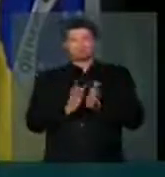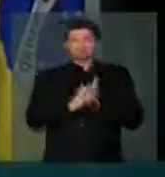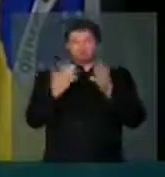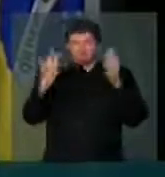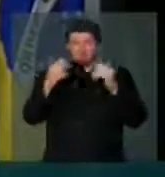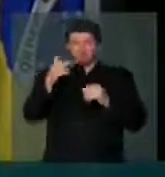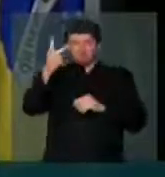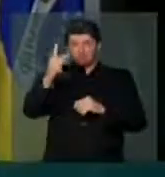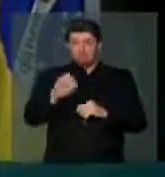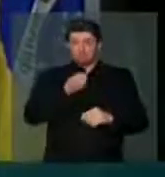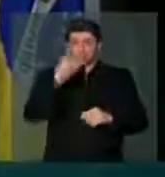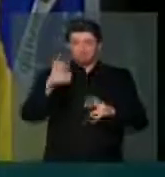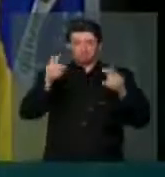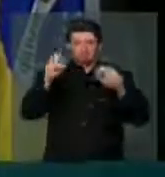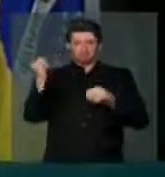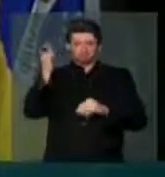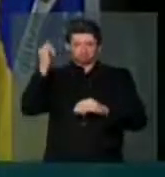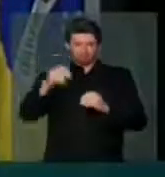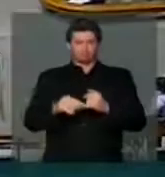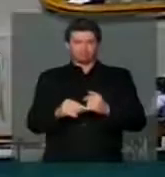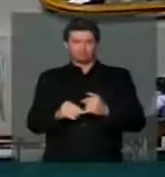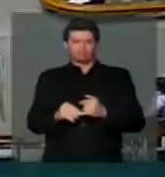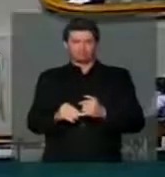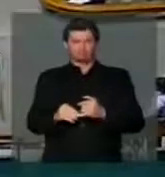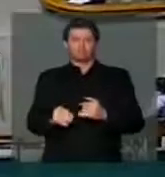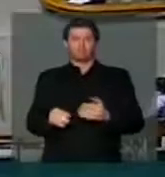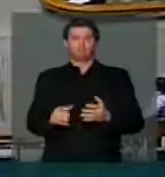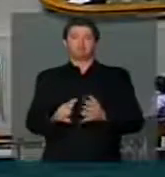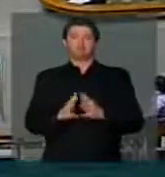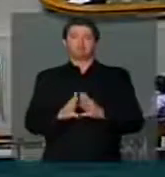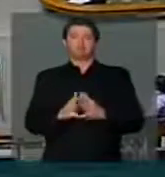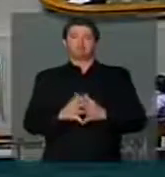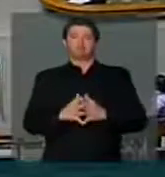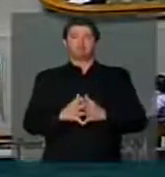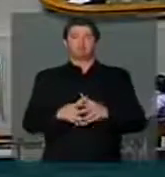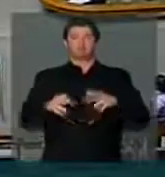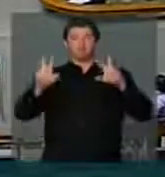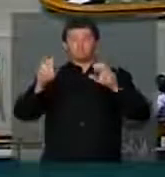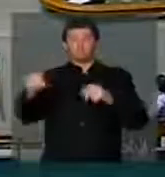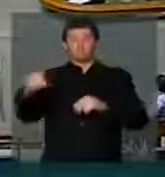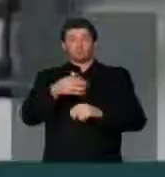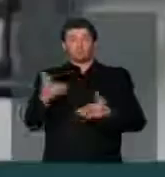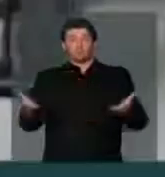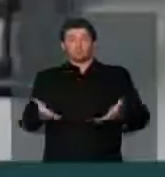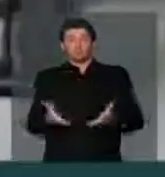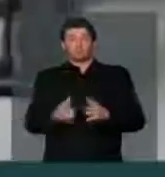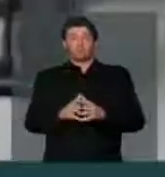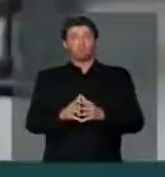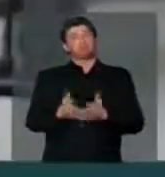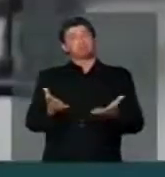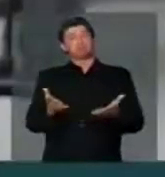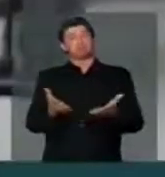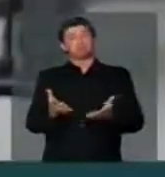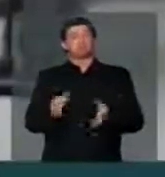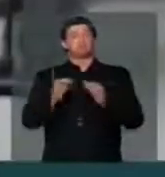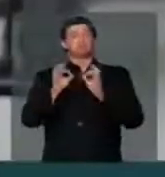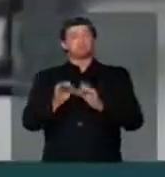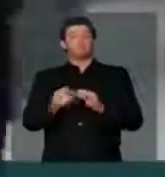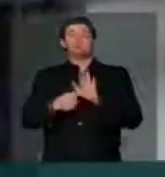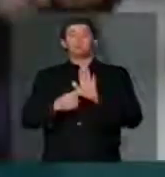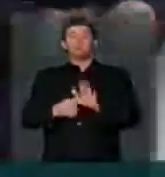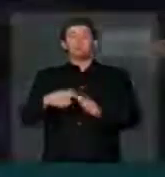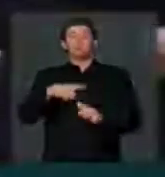parabenizar pelo tema que Vossa Excelência traz à tribuna, um tema atual e um tema que certamente